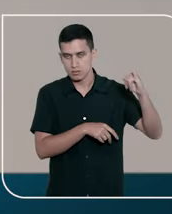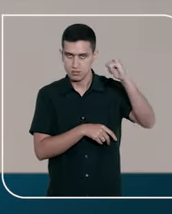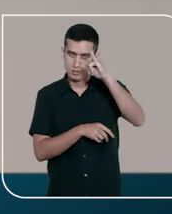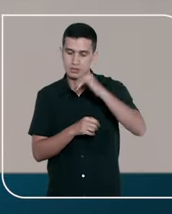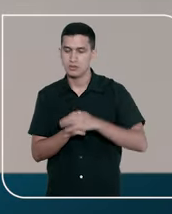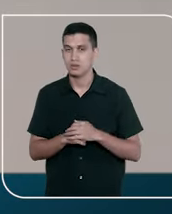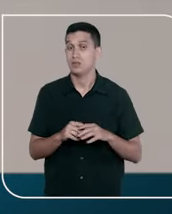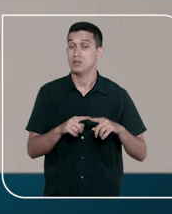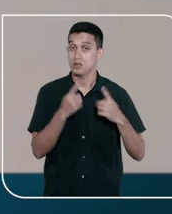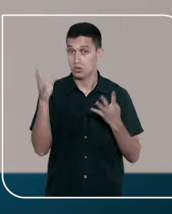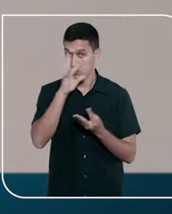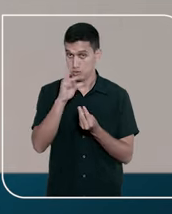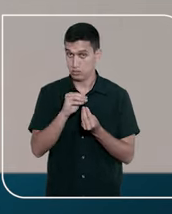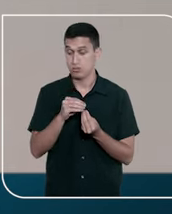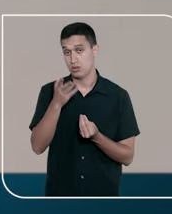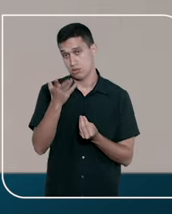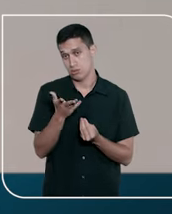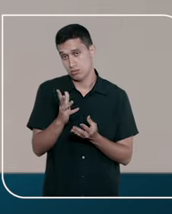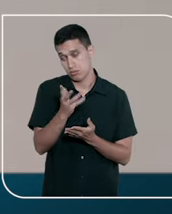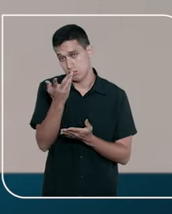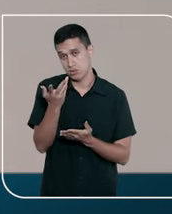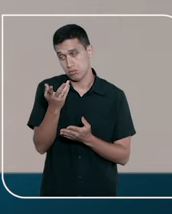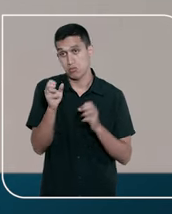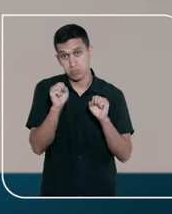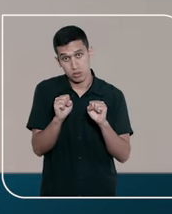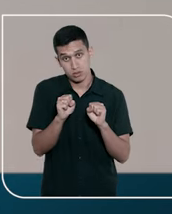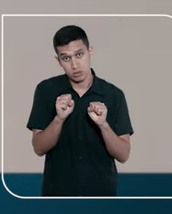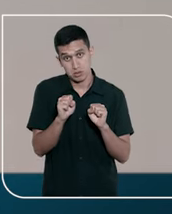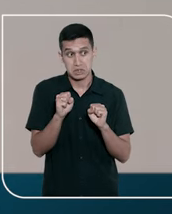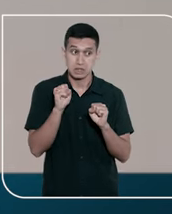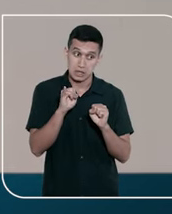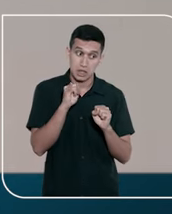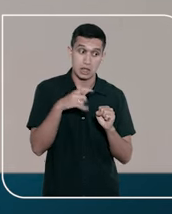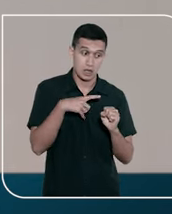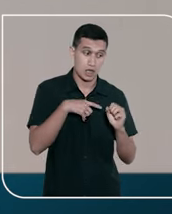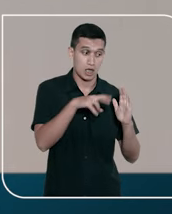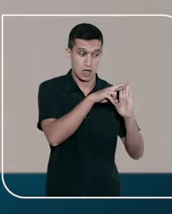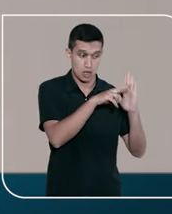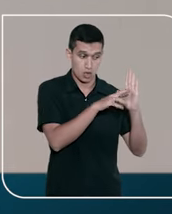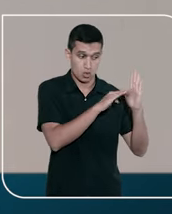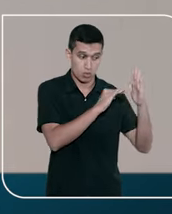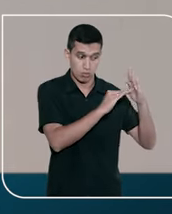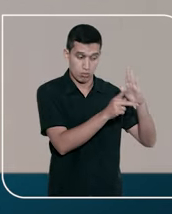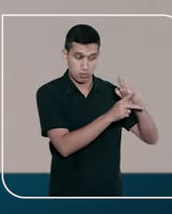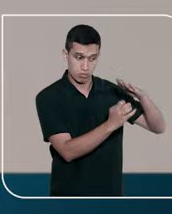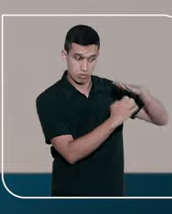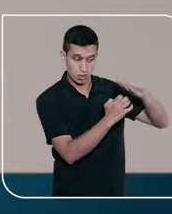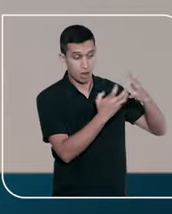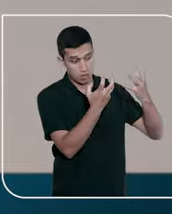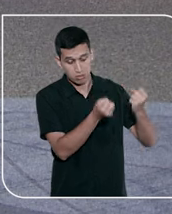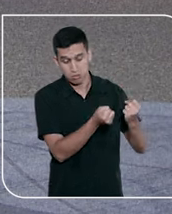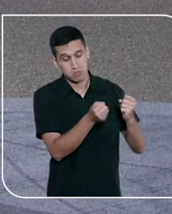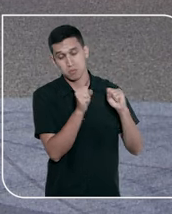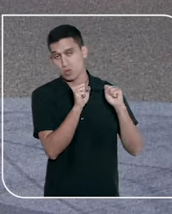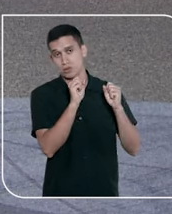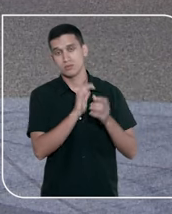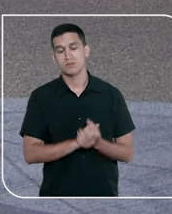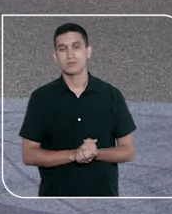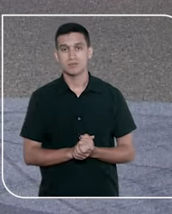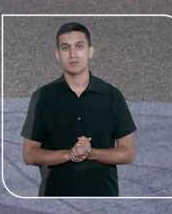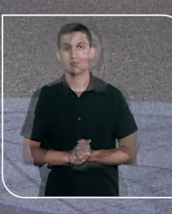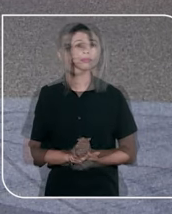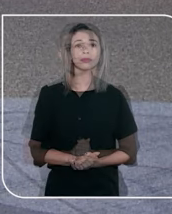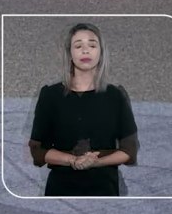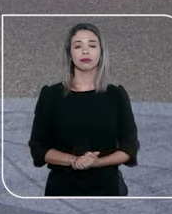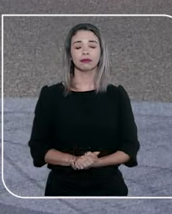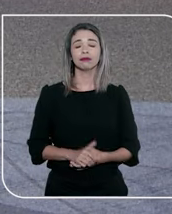Então, enfim, em resumo, é essa situação. Pode, desde que observadas as regras dos contratos de transporte. Doutor Bruno, e aí eu